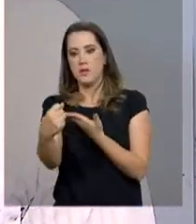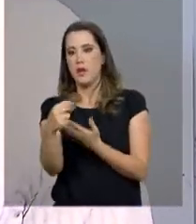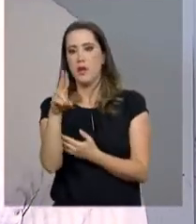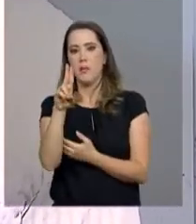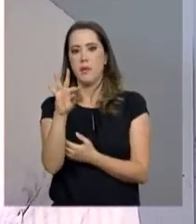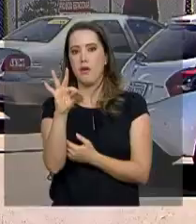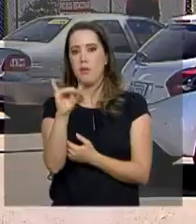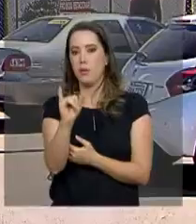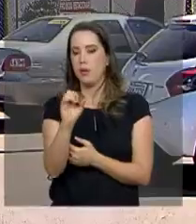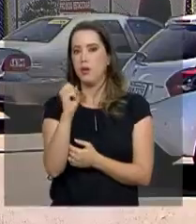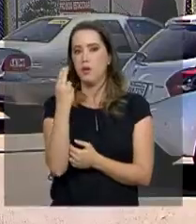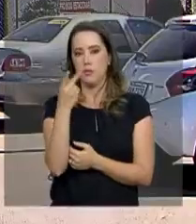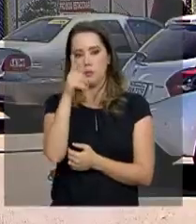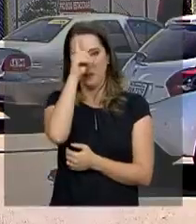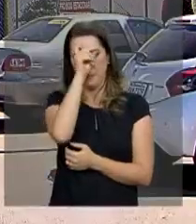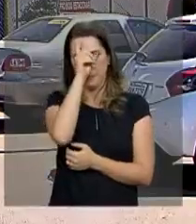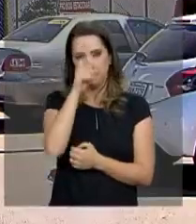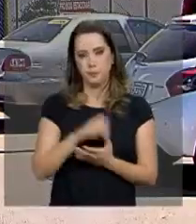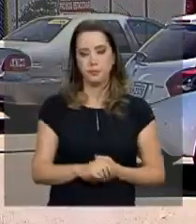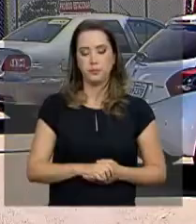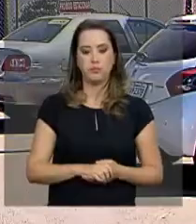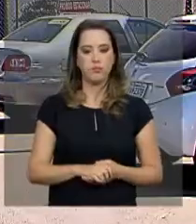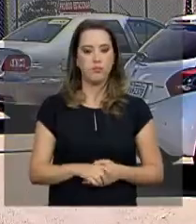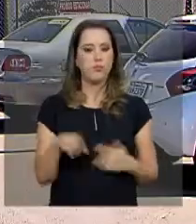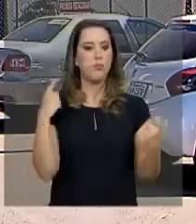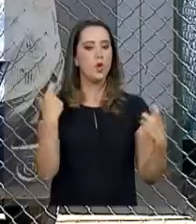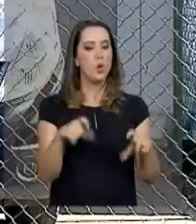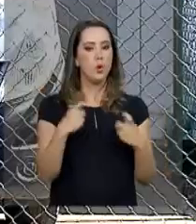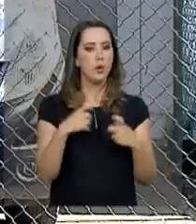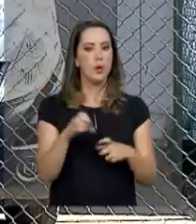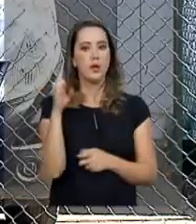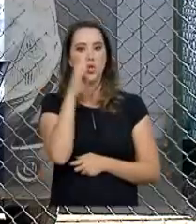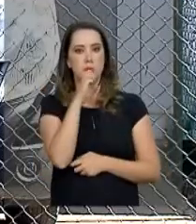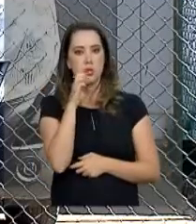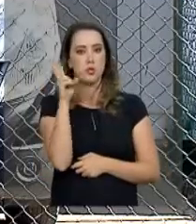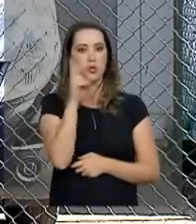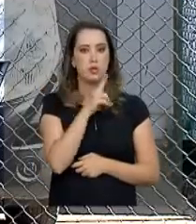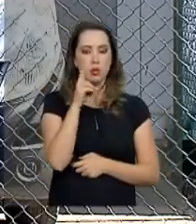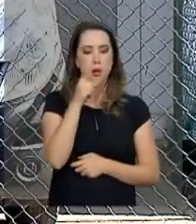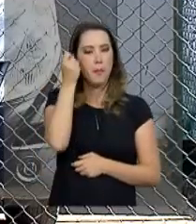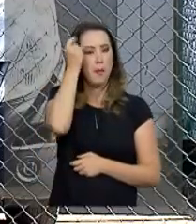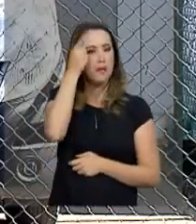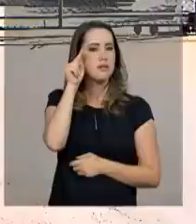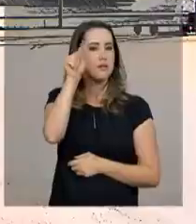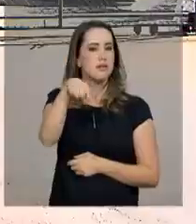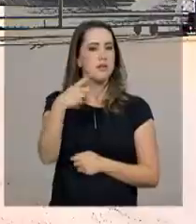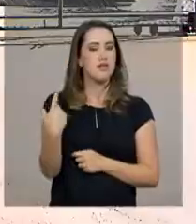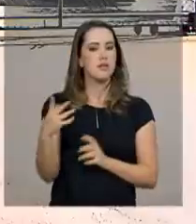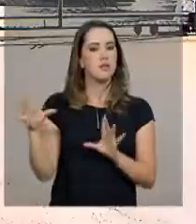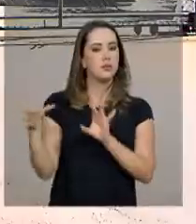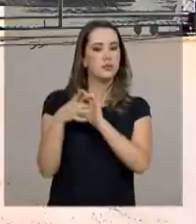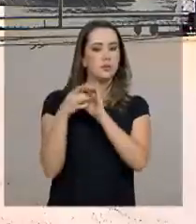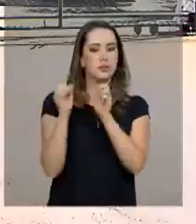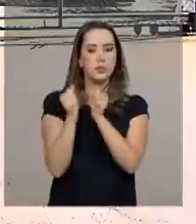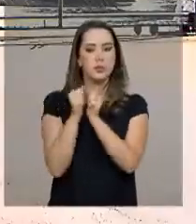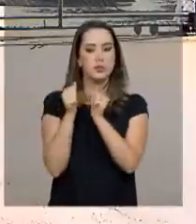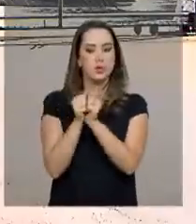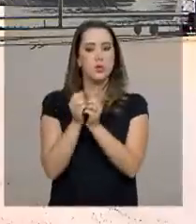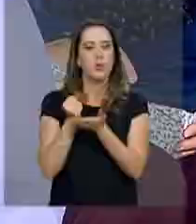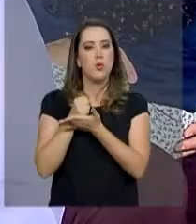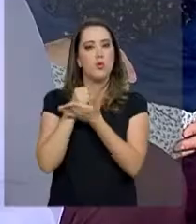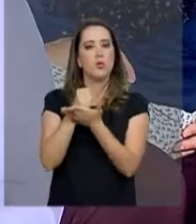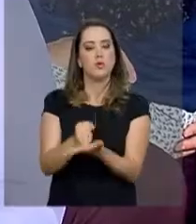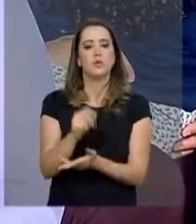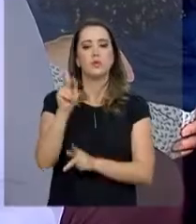até mesmo para um hospital a rede de urgência e emergência no brasil é pensada de forma integrada colocando à disposição